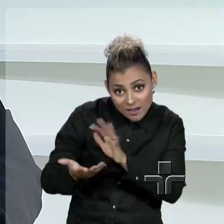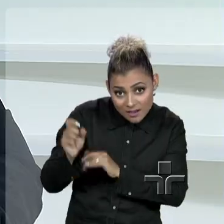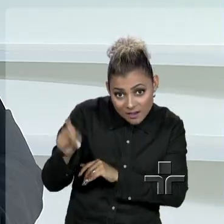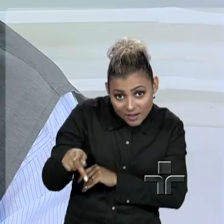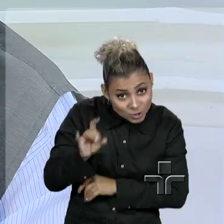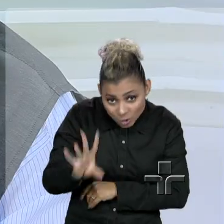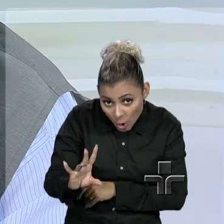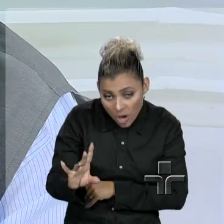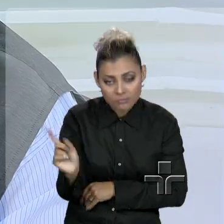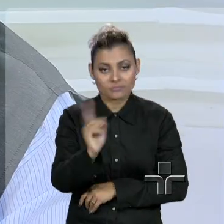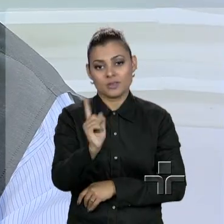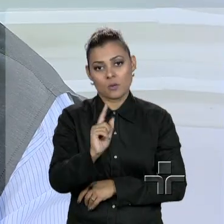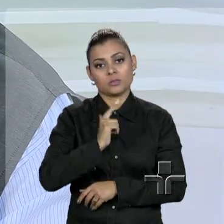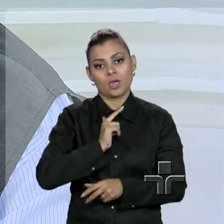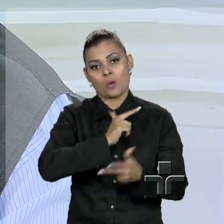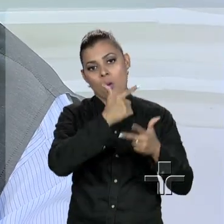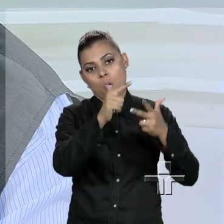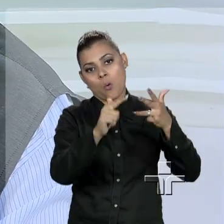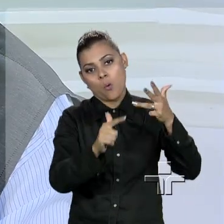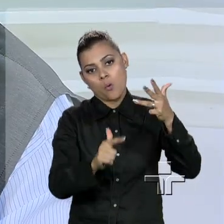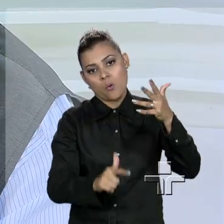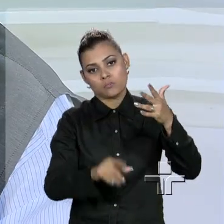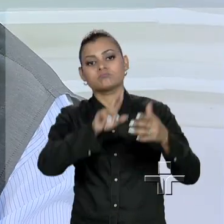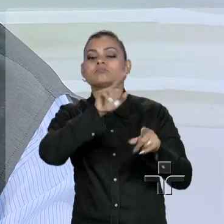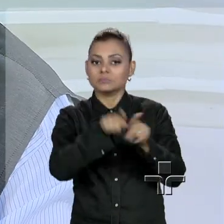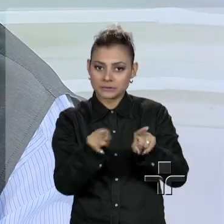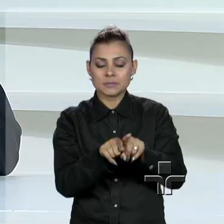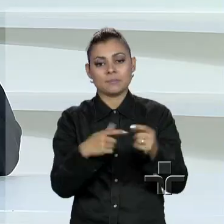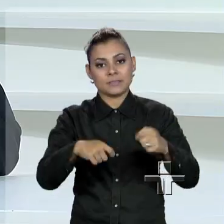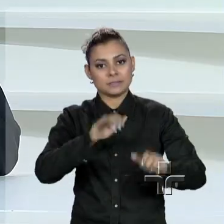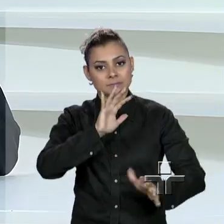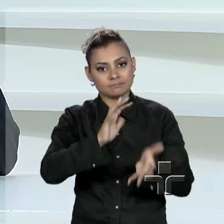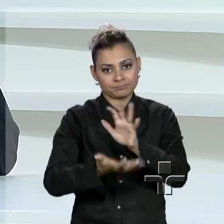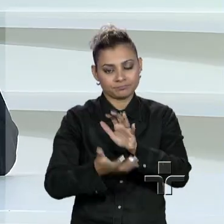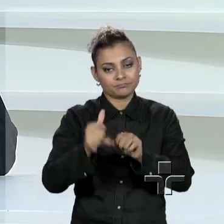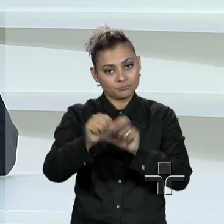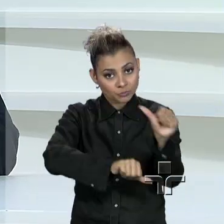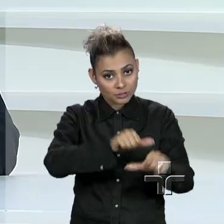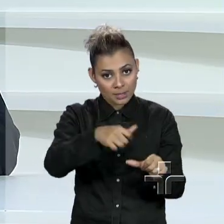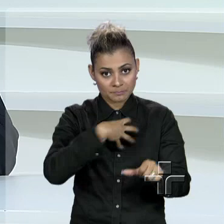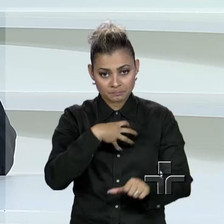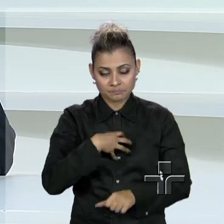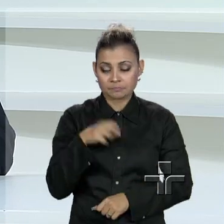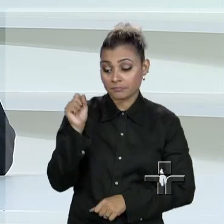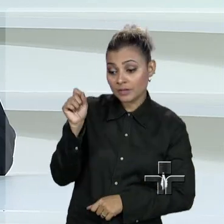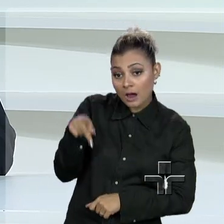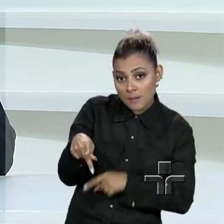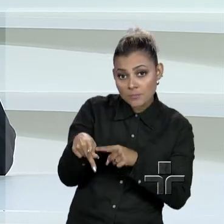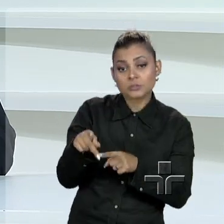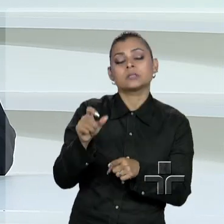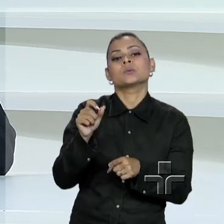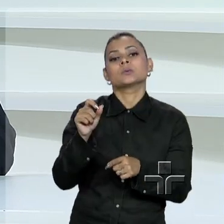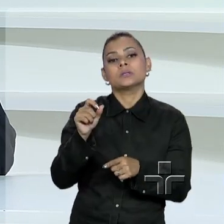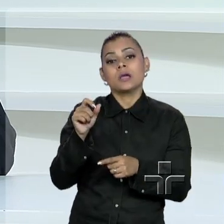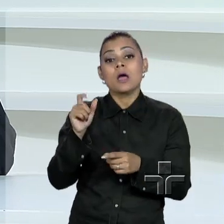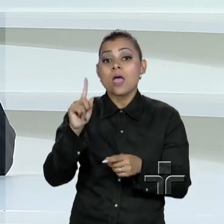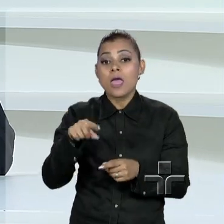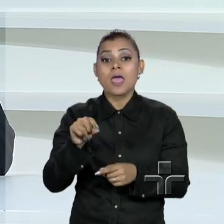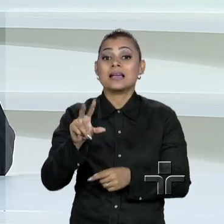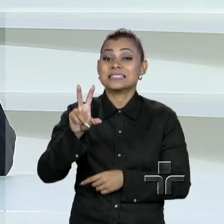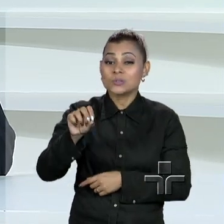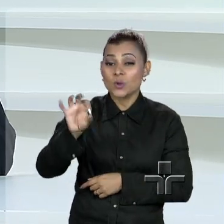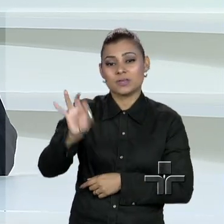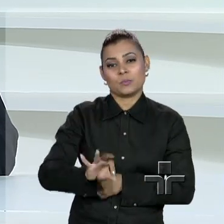baseada numa lógica que diz o seguinte: a Previdência, que é metade do gasto primário